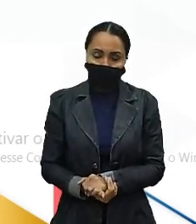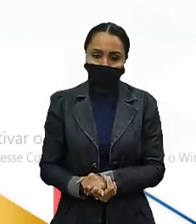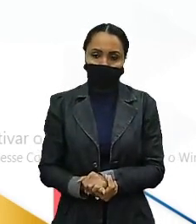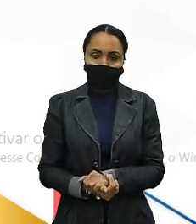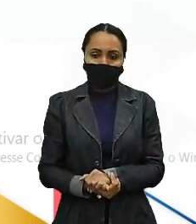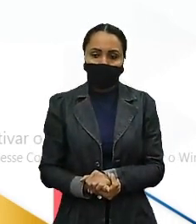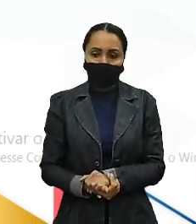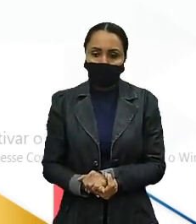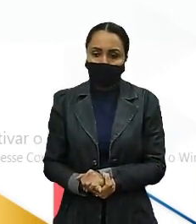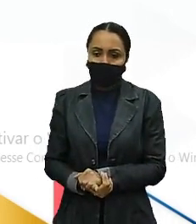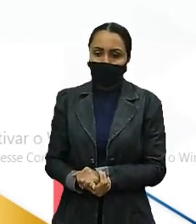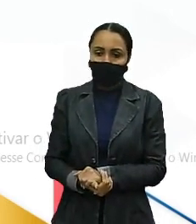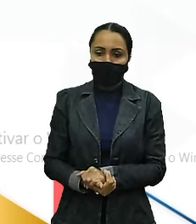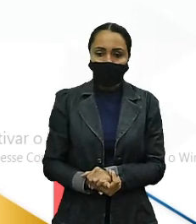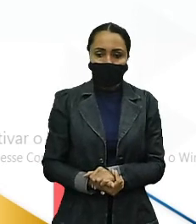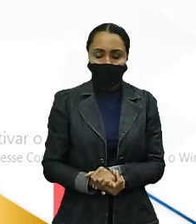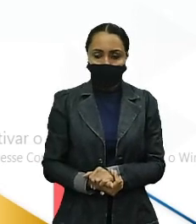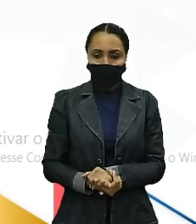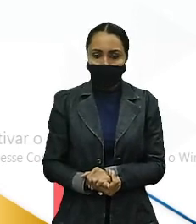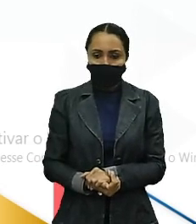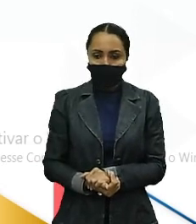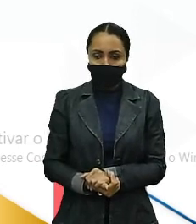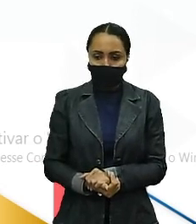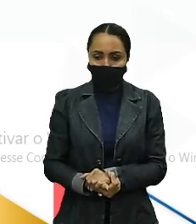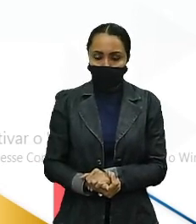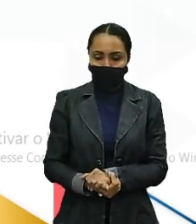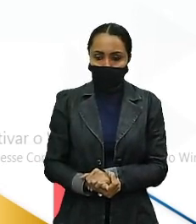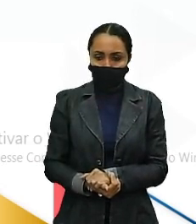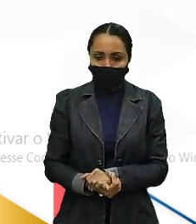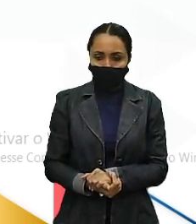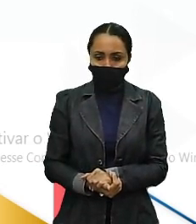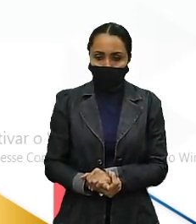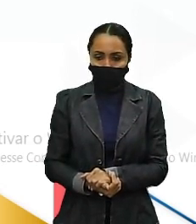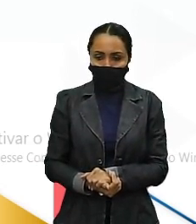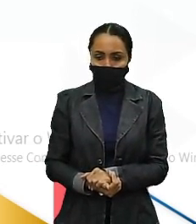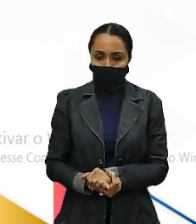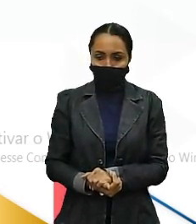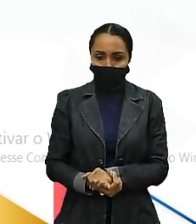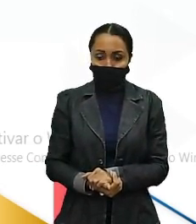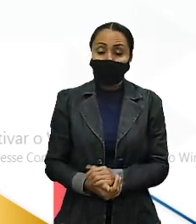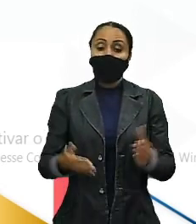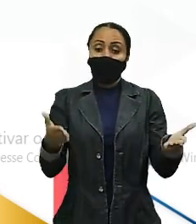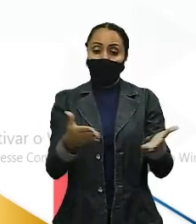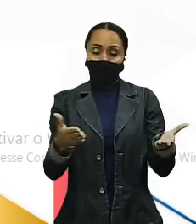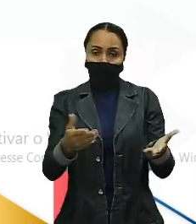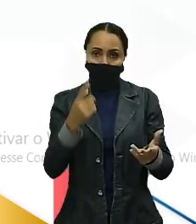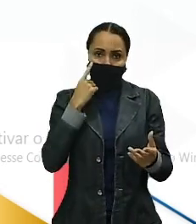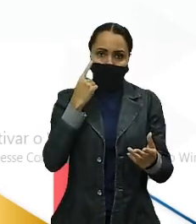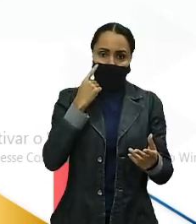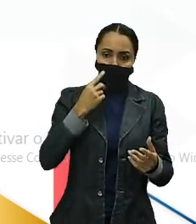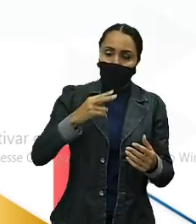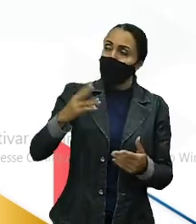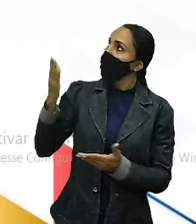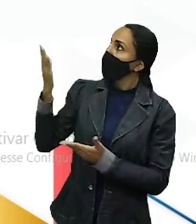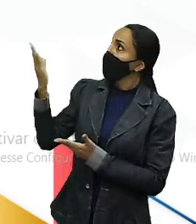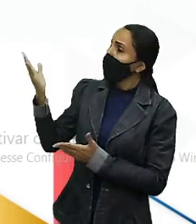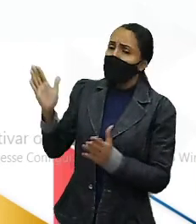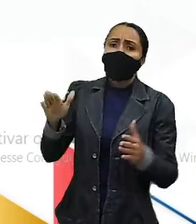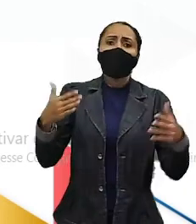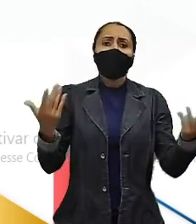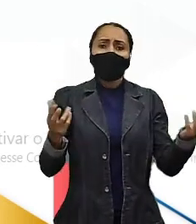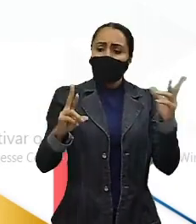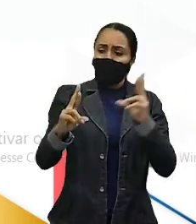aí que a gente está visualizando aí na linha vermelha, tá bom? Agora, esse daí, ó, qual é o que